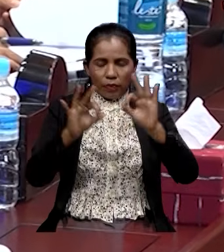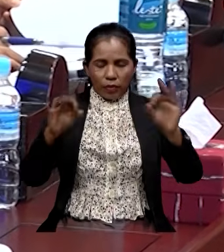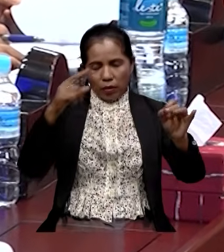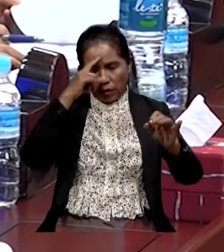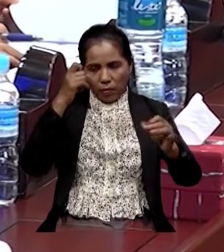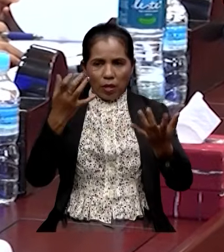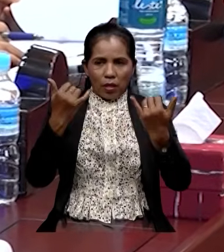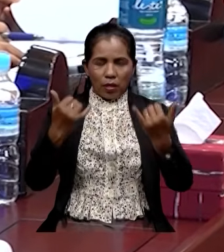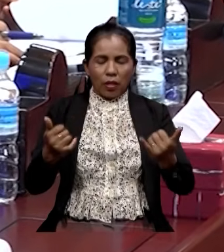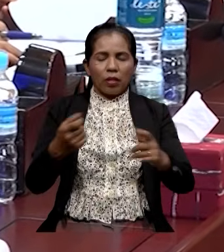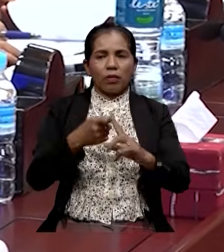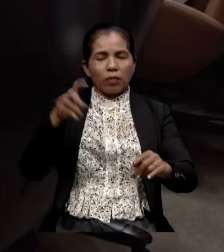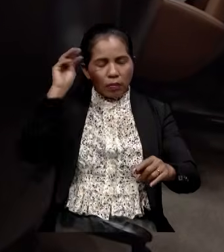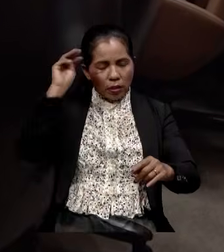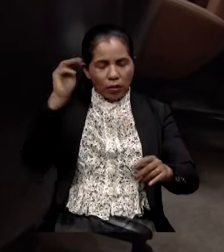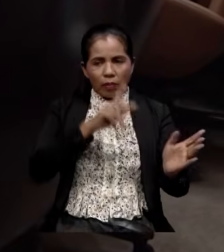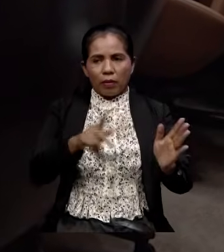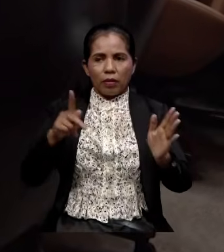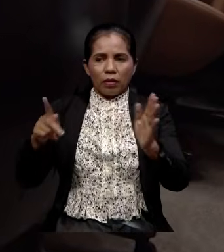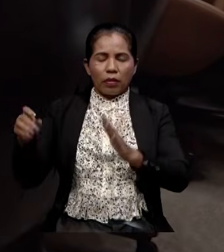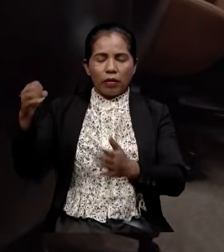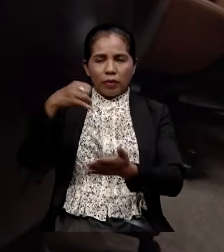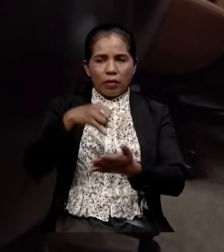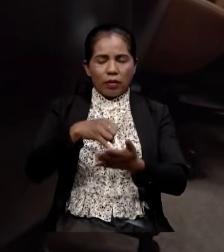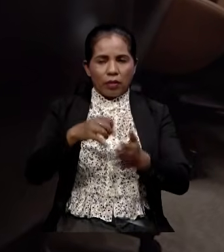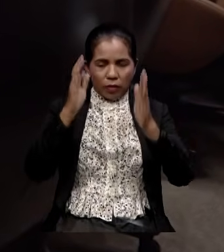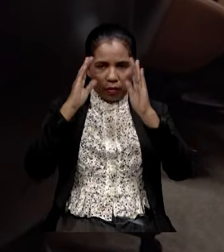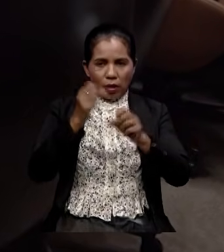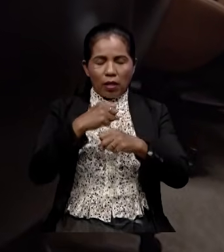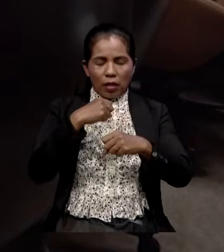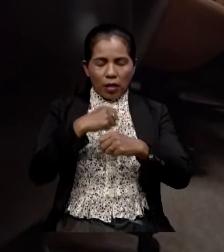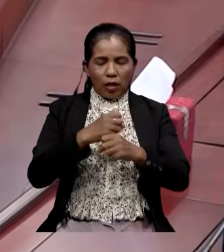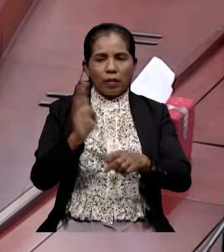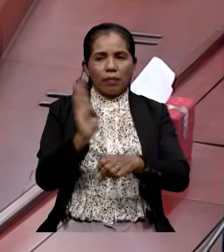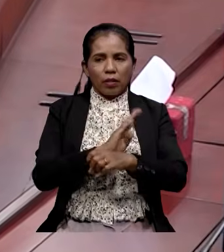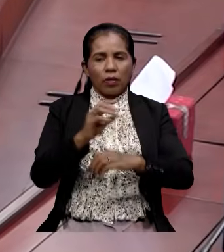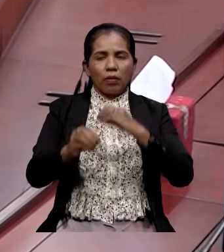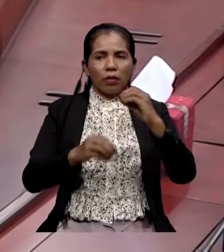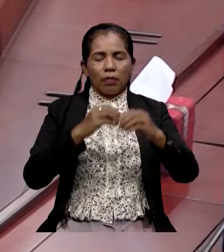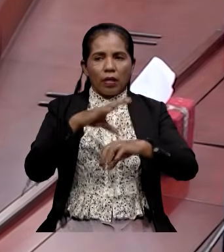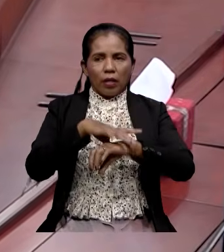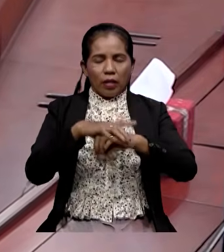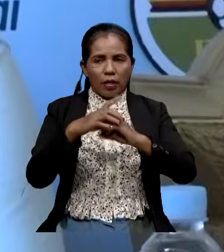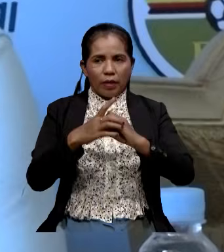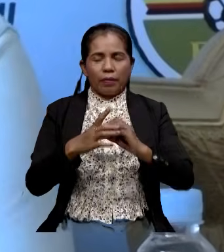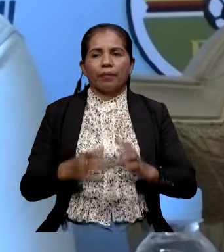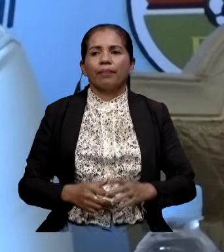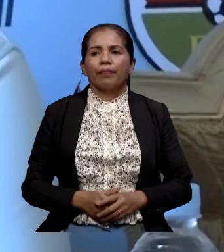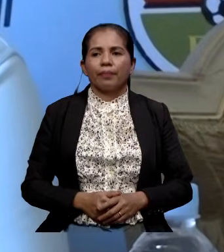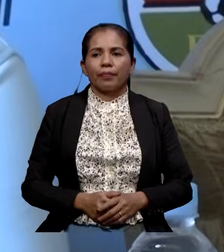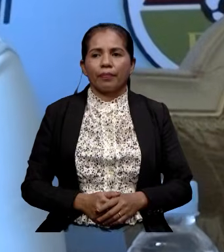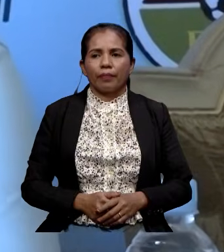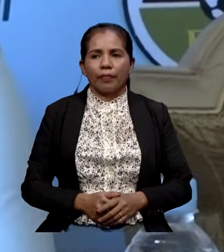dá parte do Ministério do Planeamento e Investimento Estratégico, se ralo a negociação com a Barrai. O